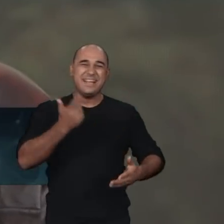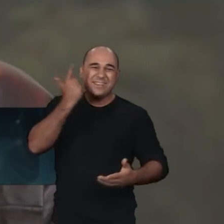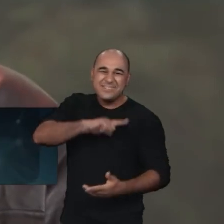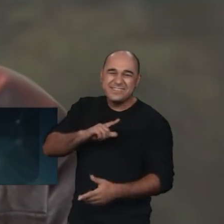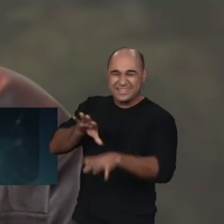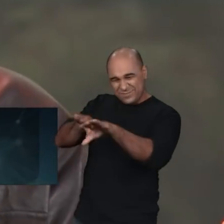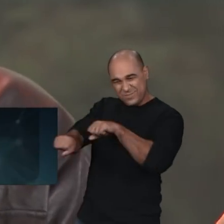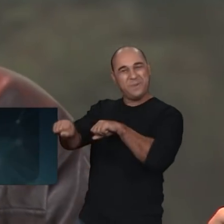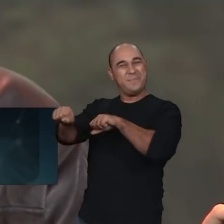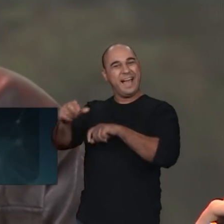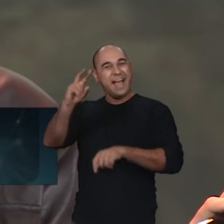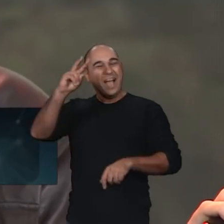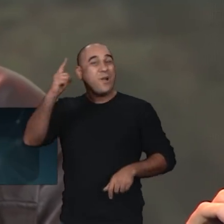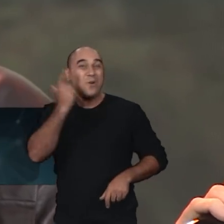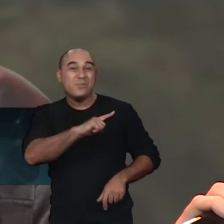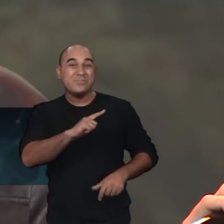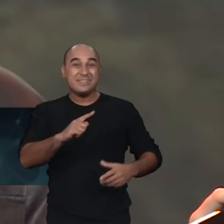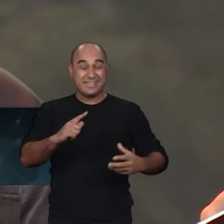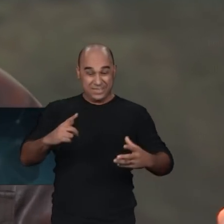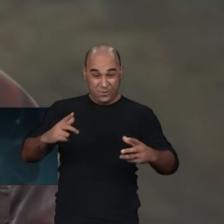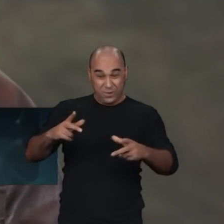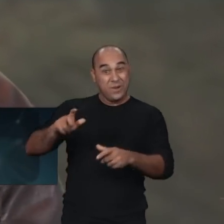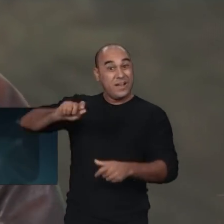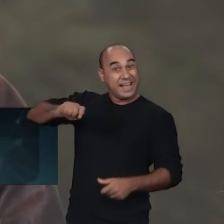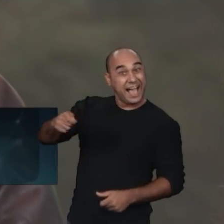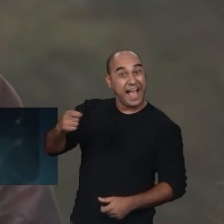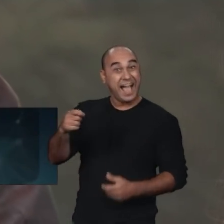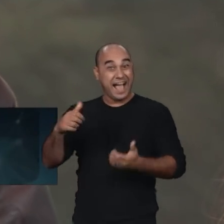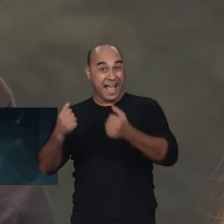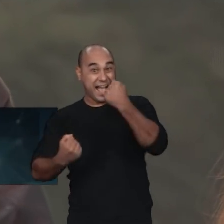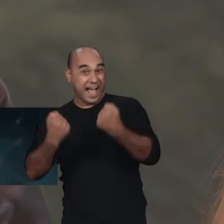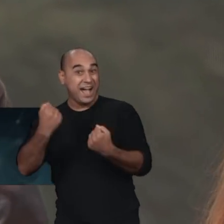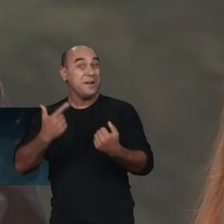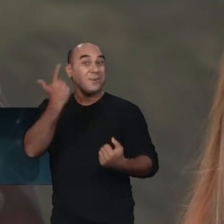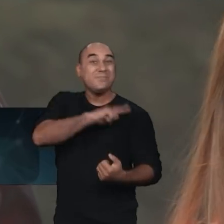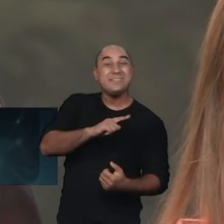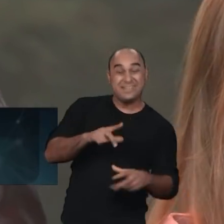fez. Cuidei de você,